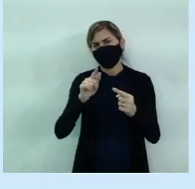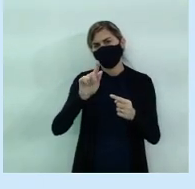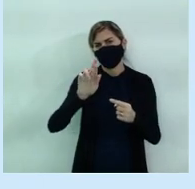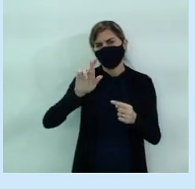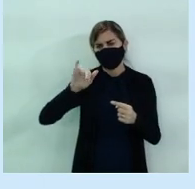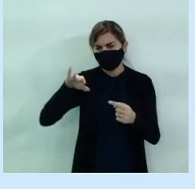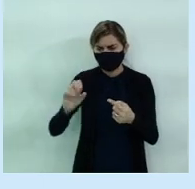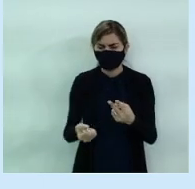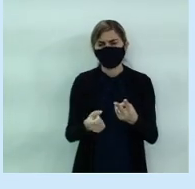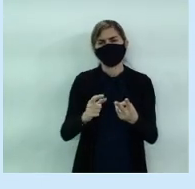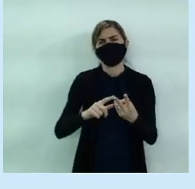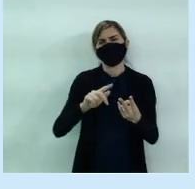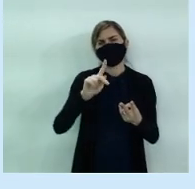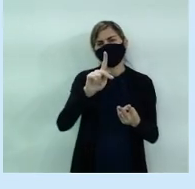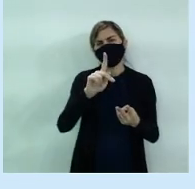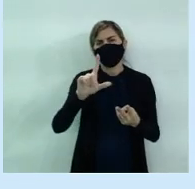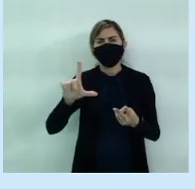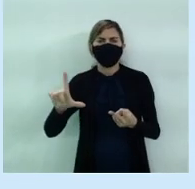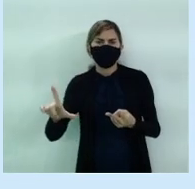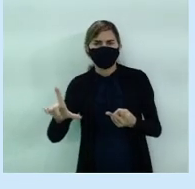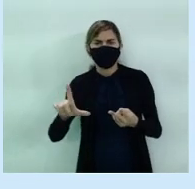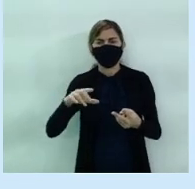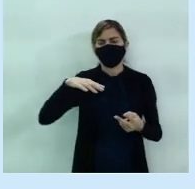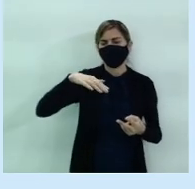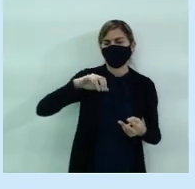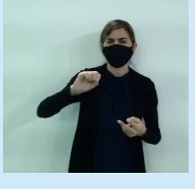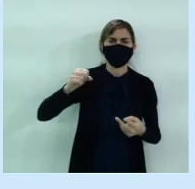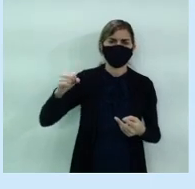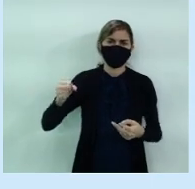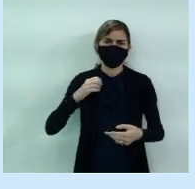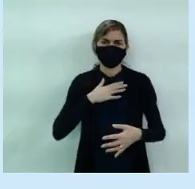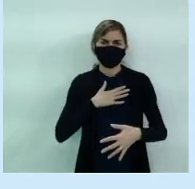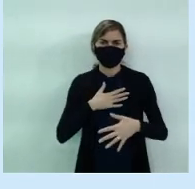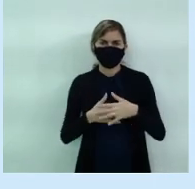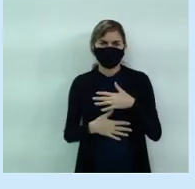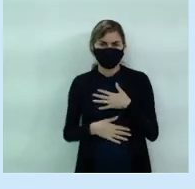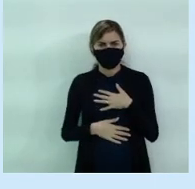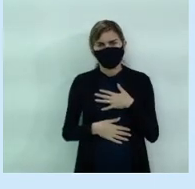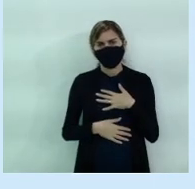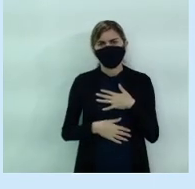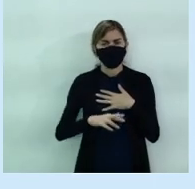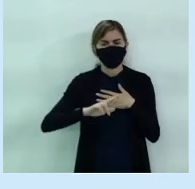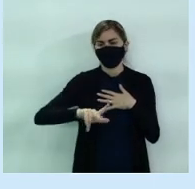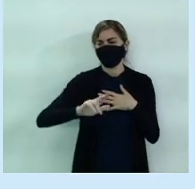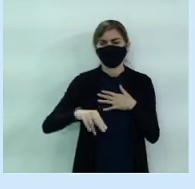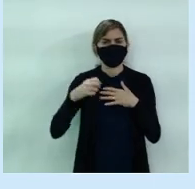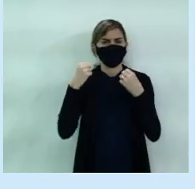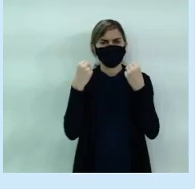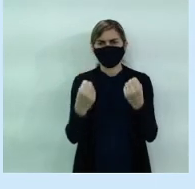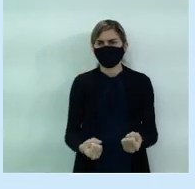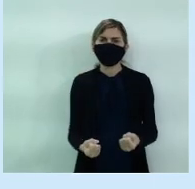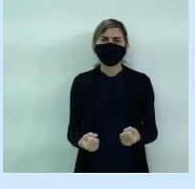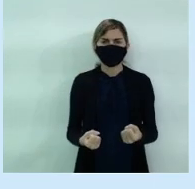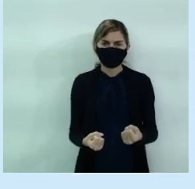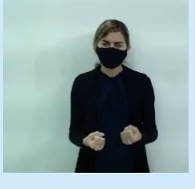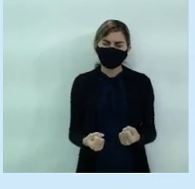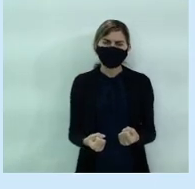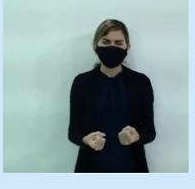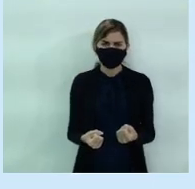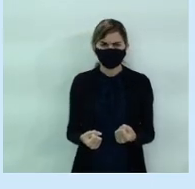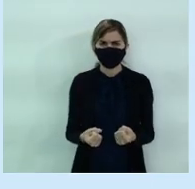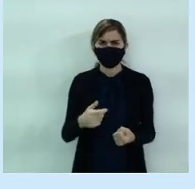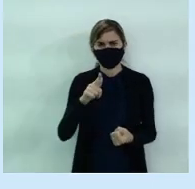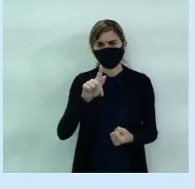gramas, a quilogramas, que é a massa do nosso corpo. Não é o peso está relacionado com